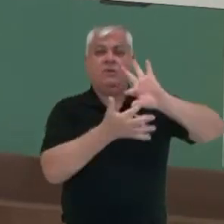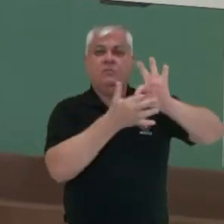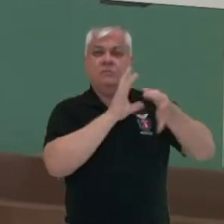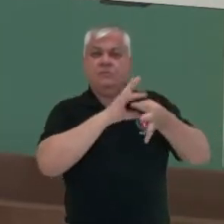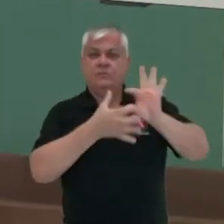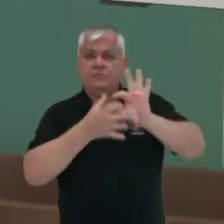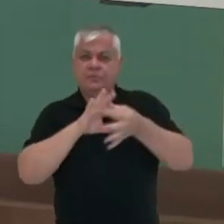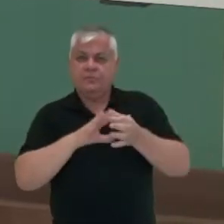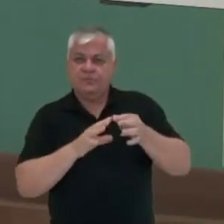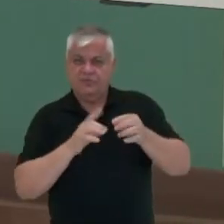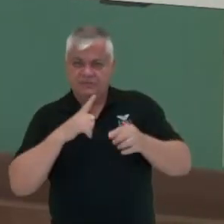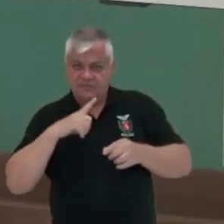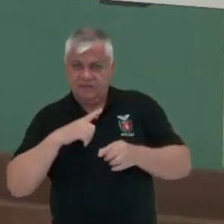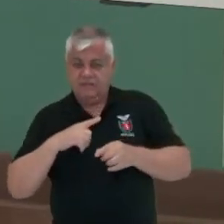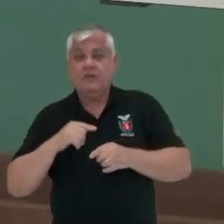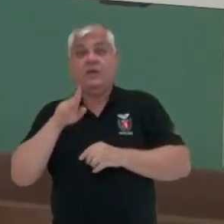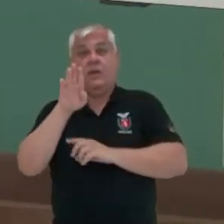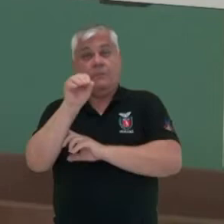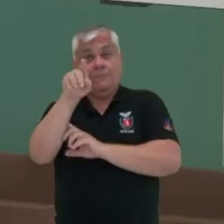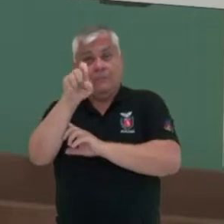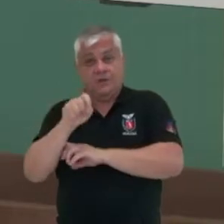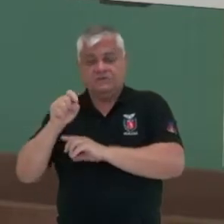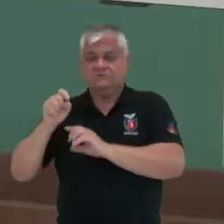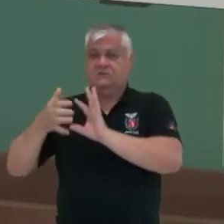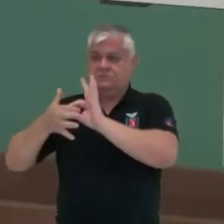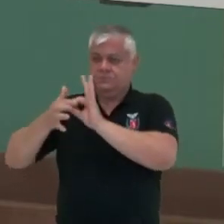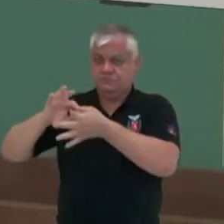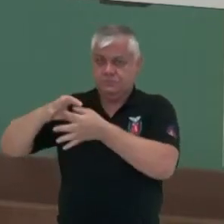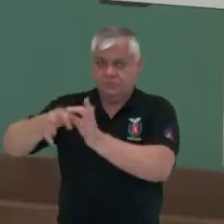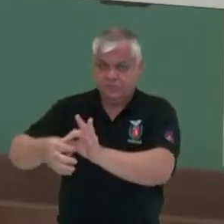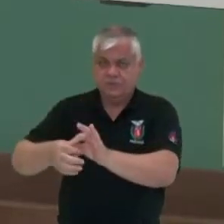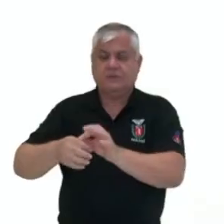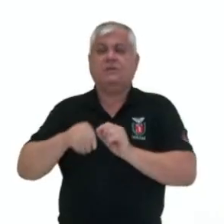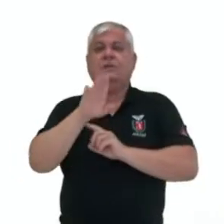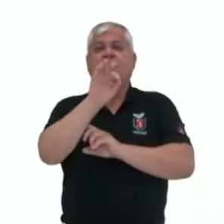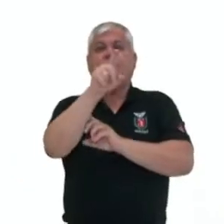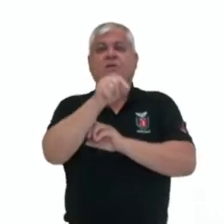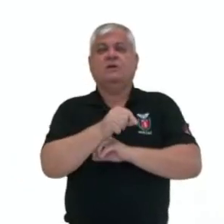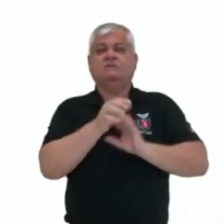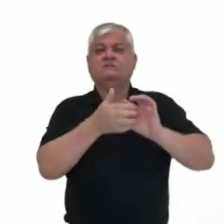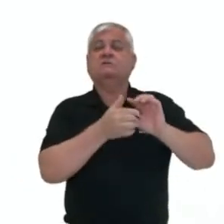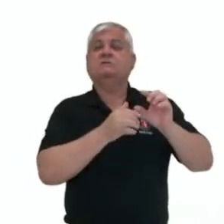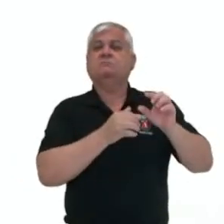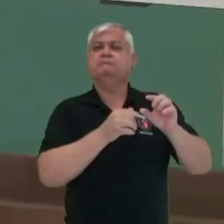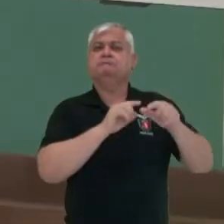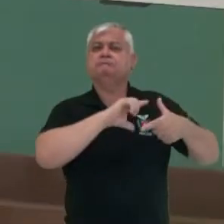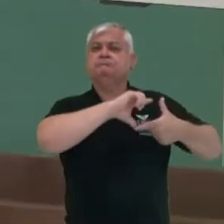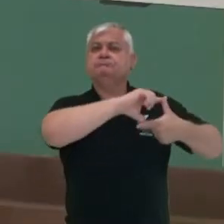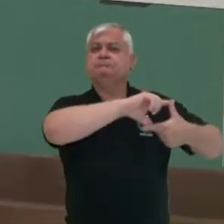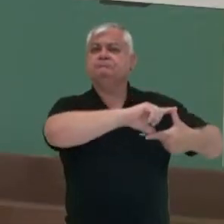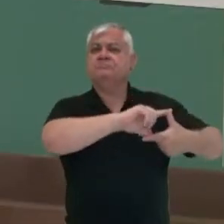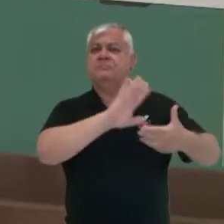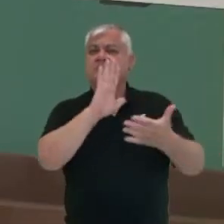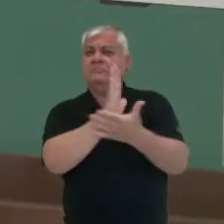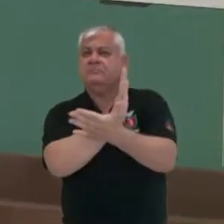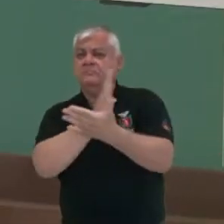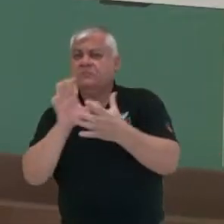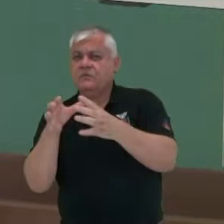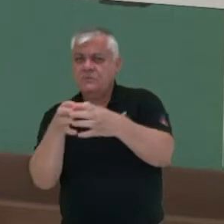tem boxe tradicional e tem o boxe olímpico? O boxe tem divisões de categorias? O que vocês